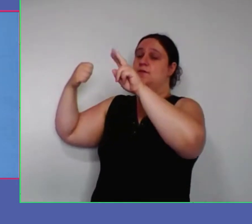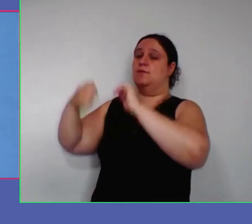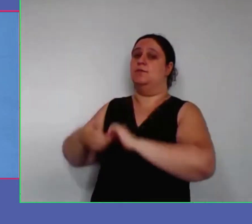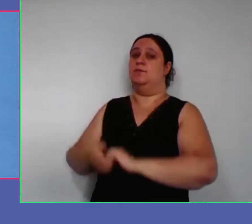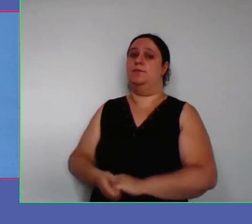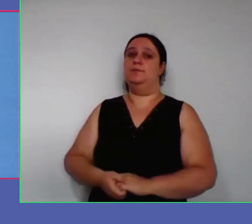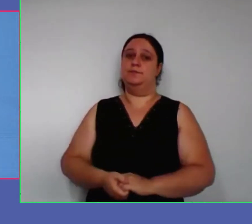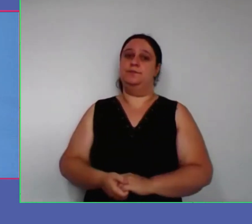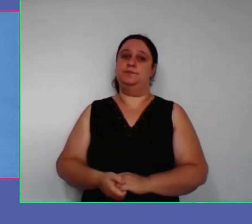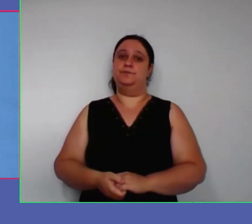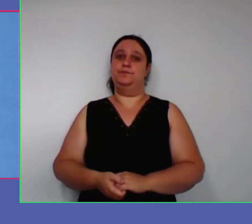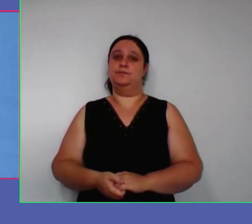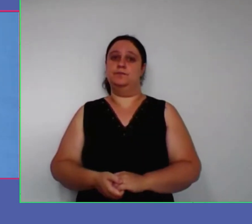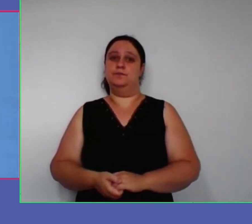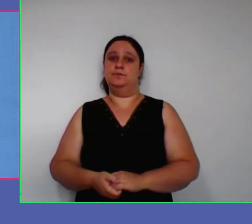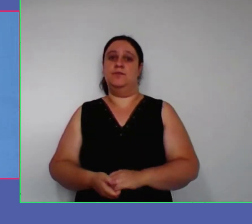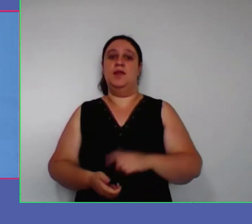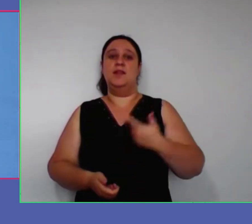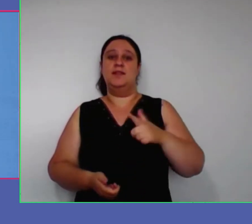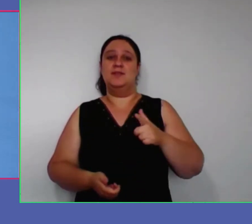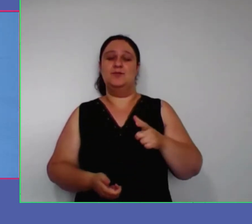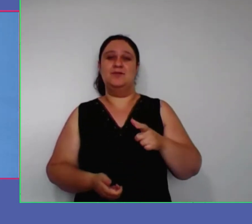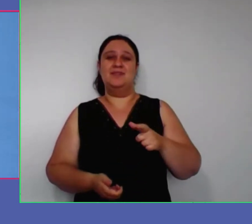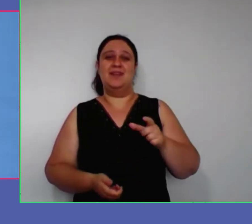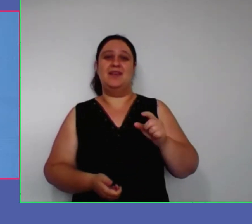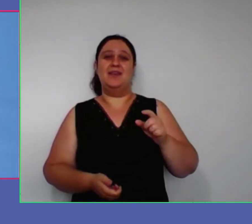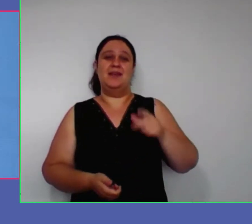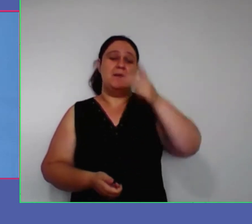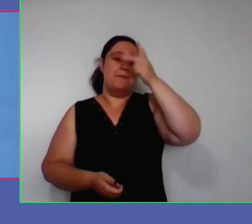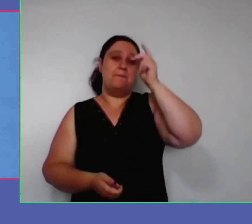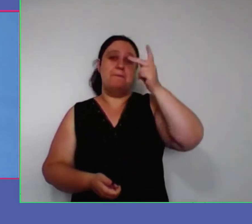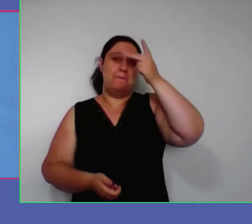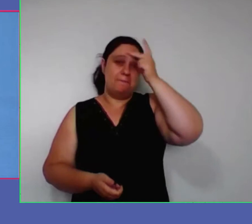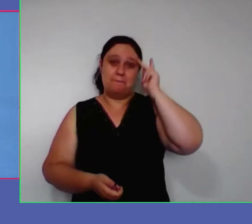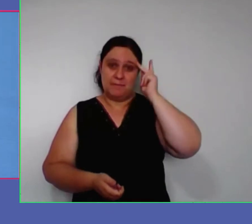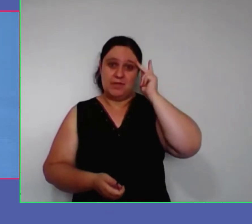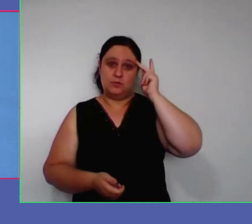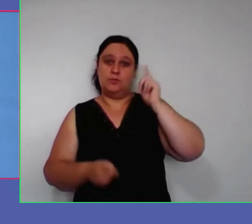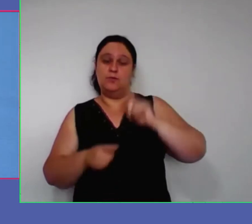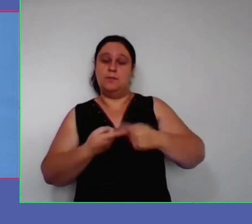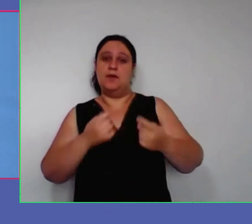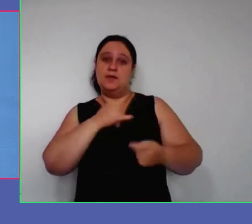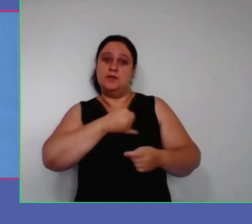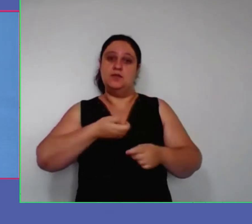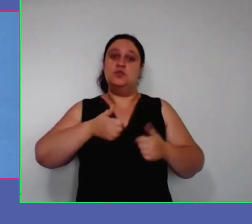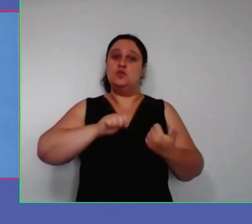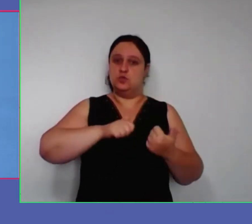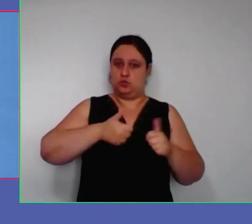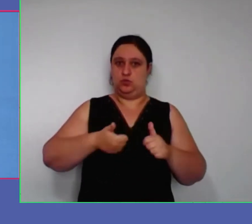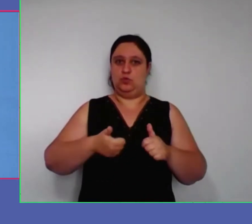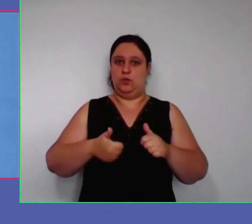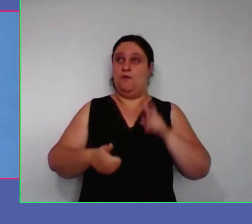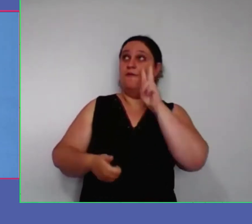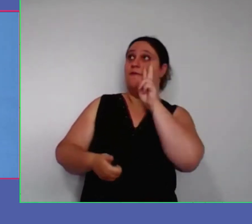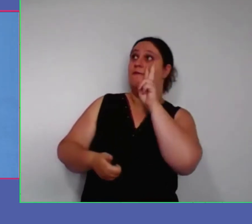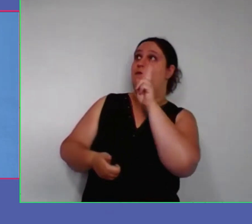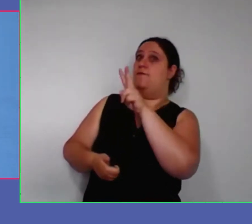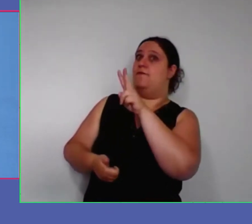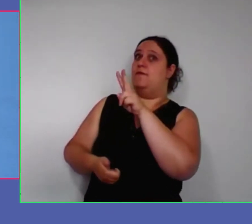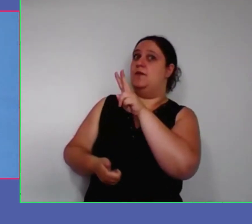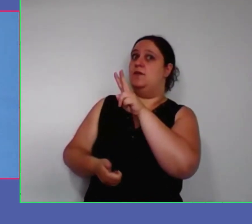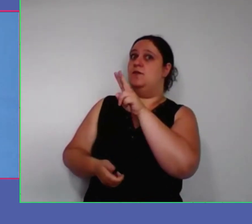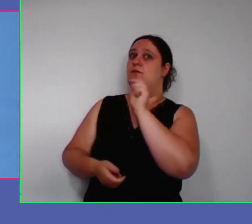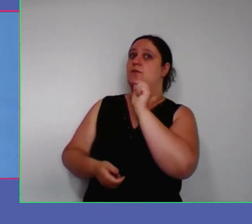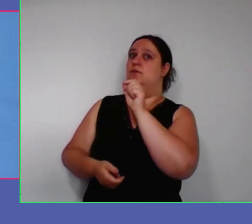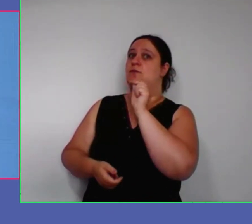está sem sujeito, o sujeito oculto. Esse sujeito aqui é João Batista. João viu o Espírito de